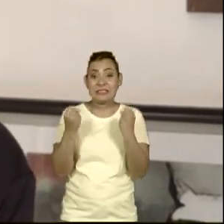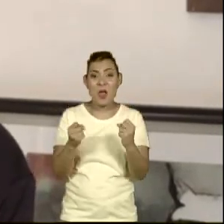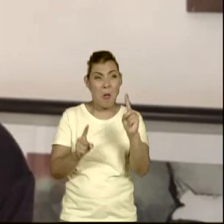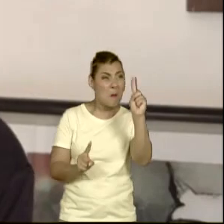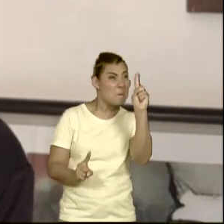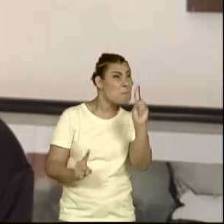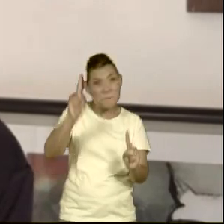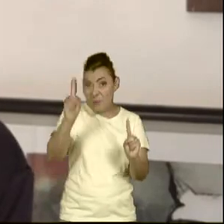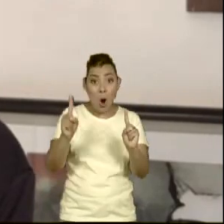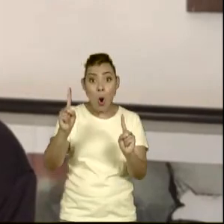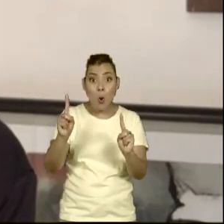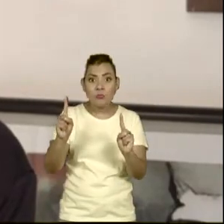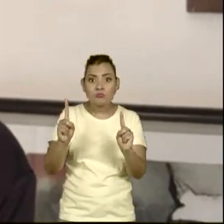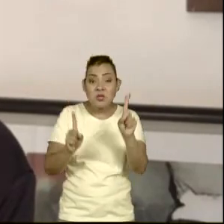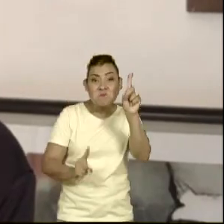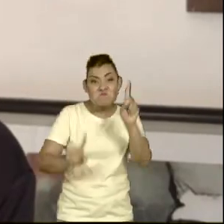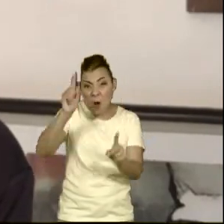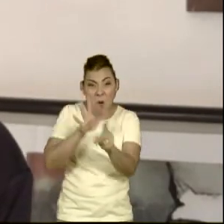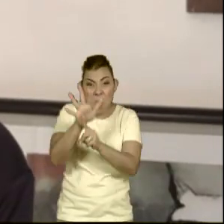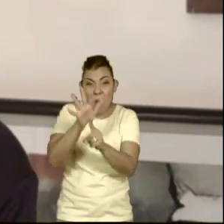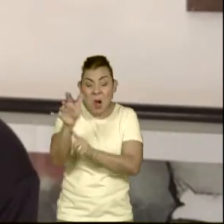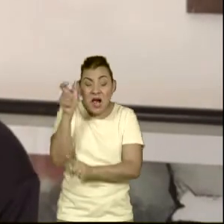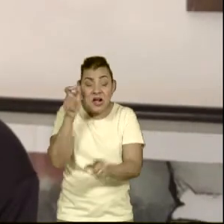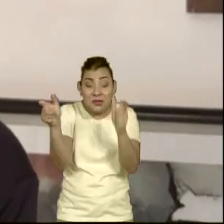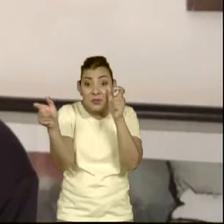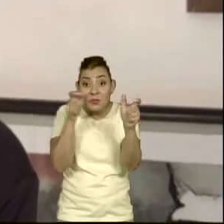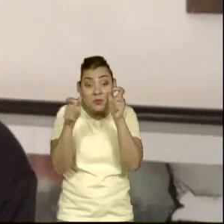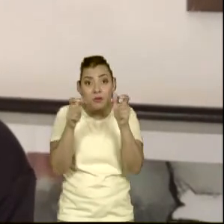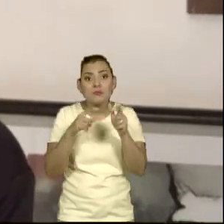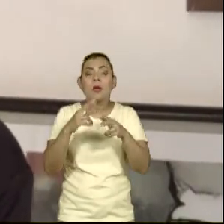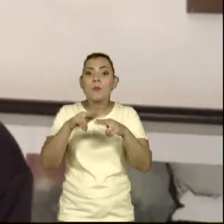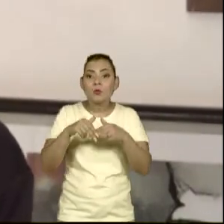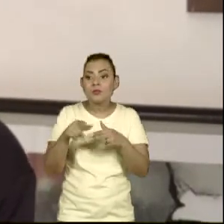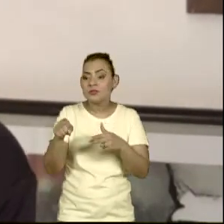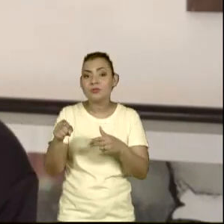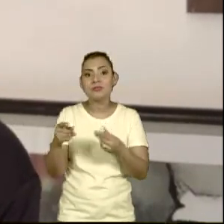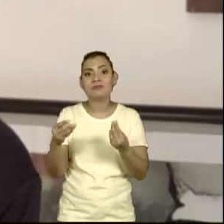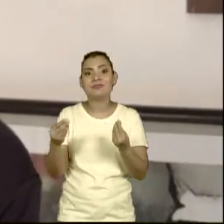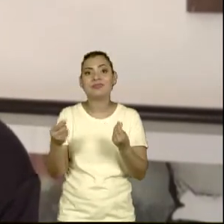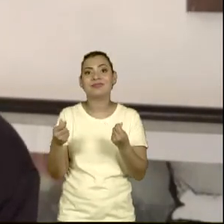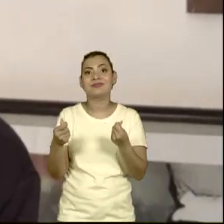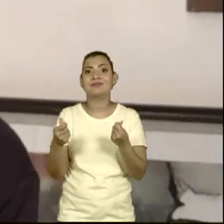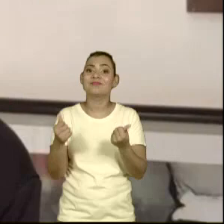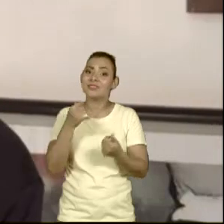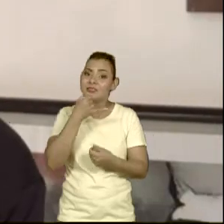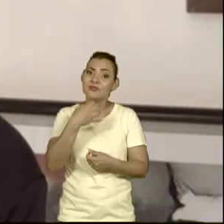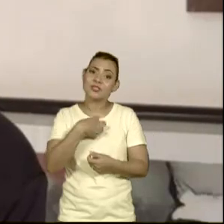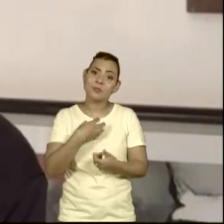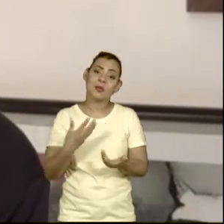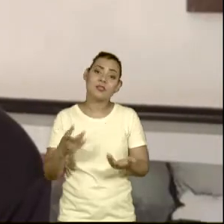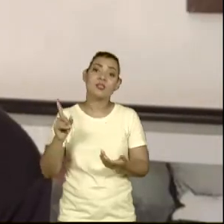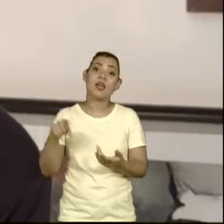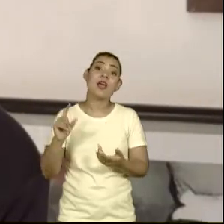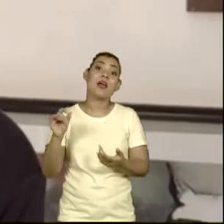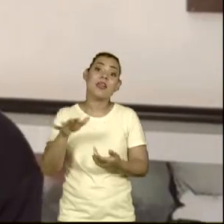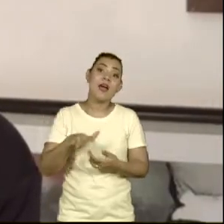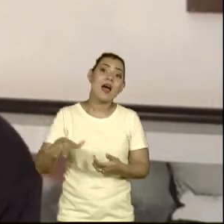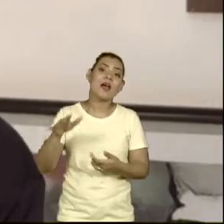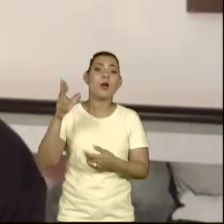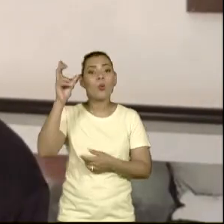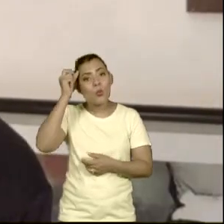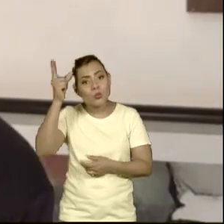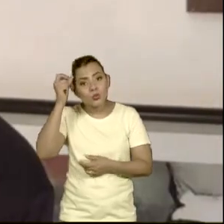audiência. E aí, a primeira coisa que ia sendo descartada no programa era a parte, infelizmente, um pouco mais